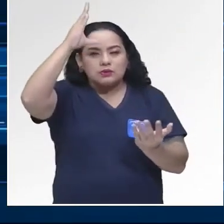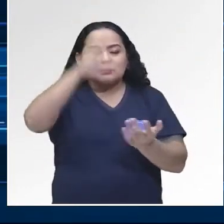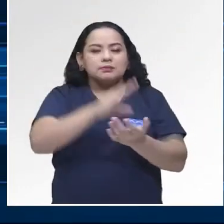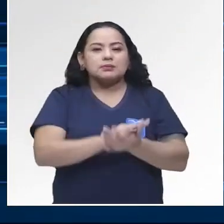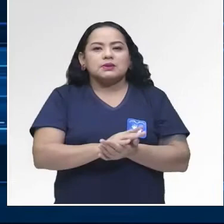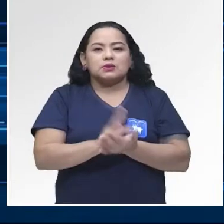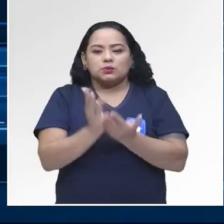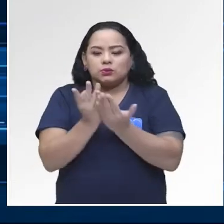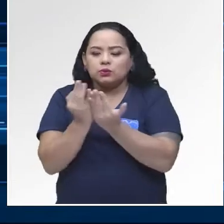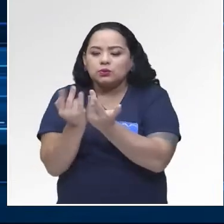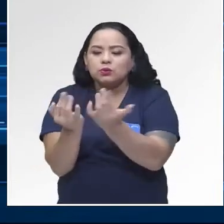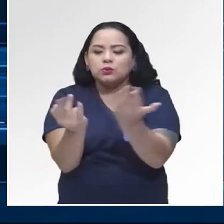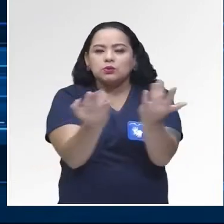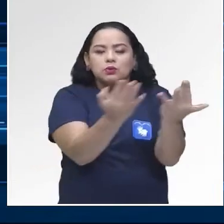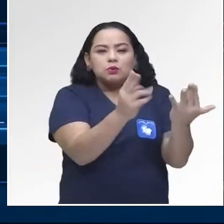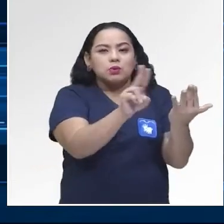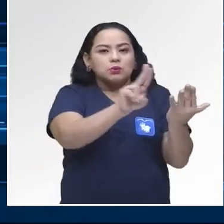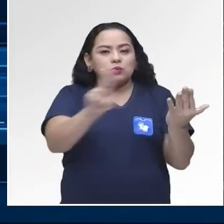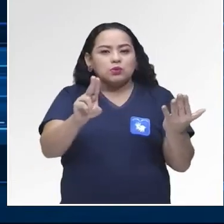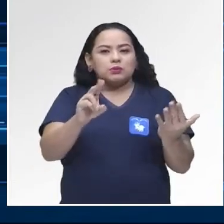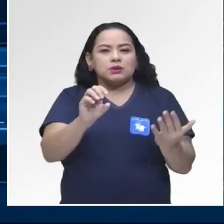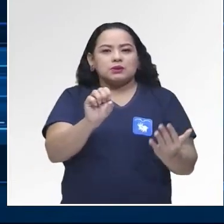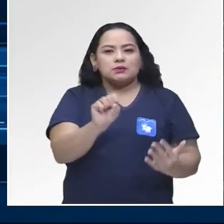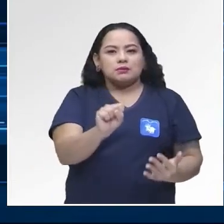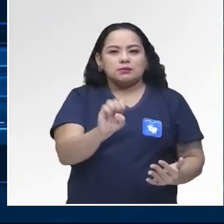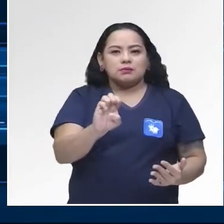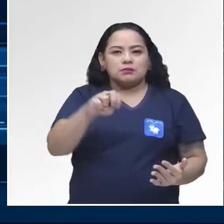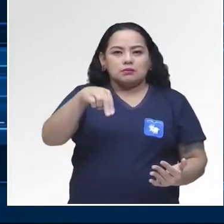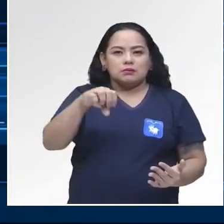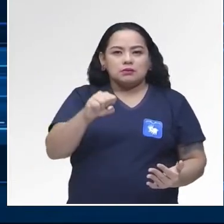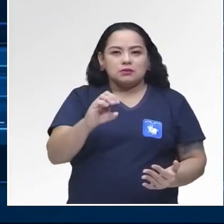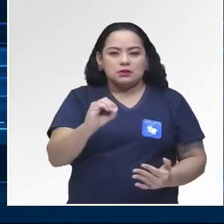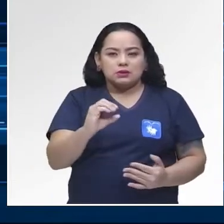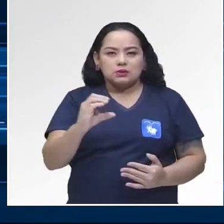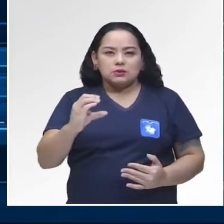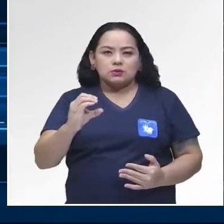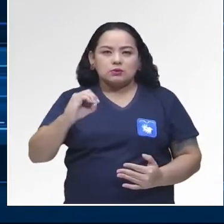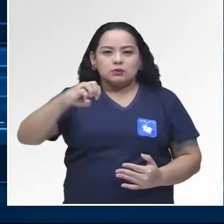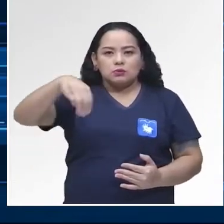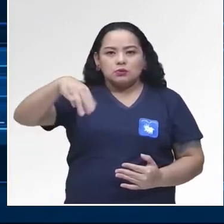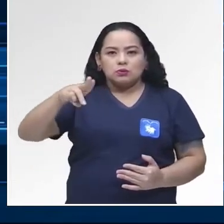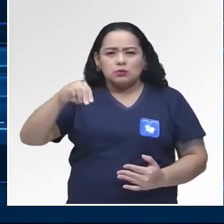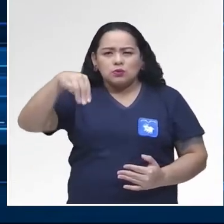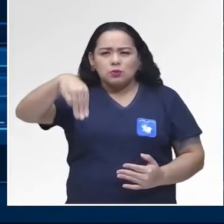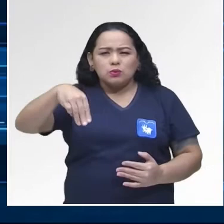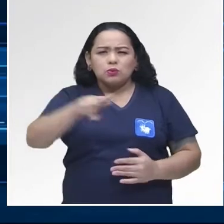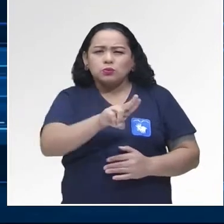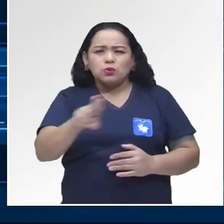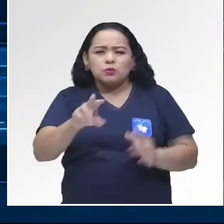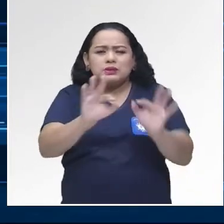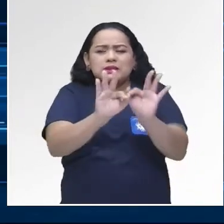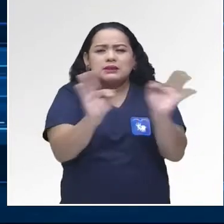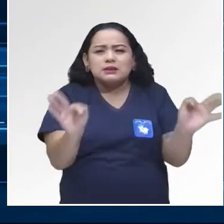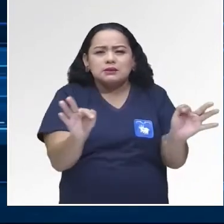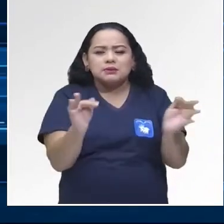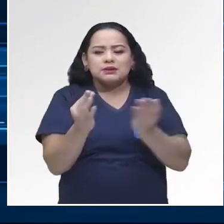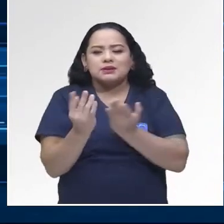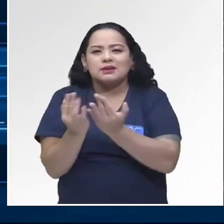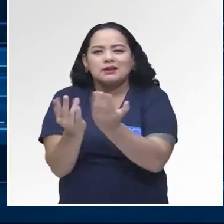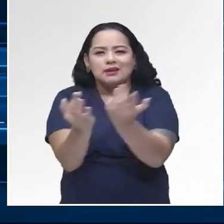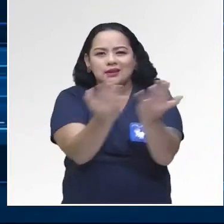comum, o nome já diz, né? Comum. Uma coisa simples, que